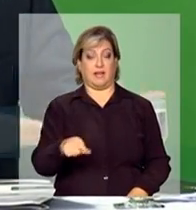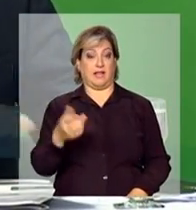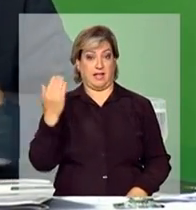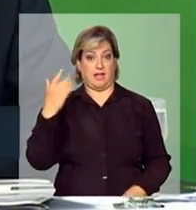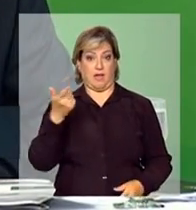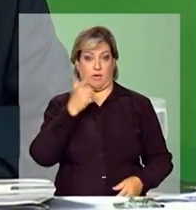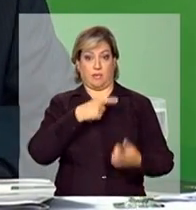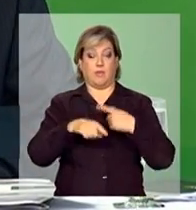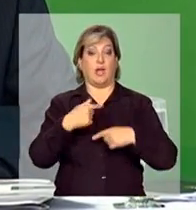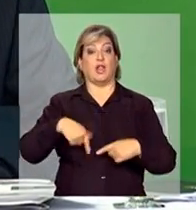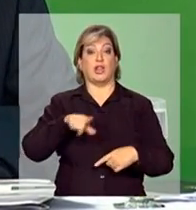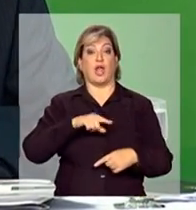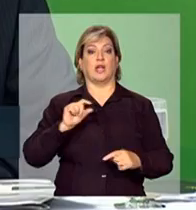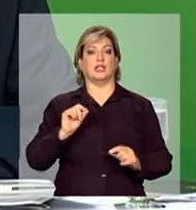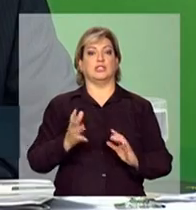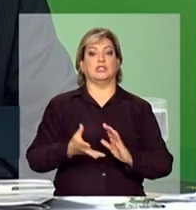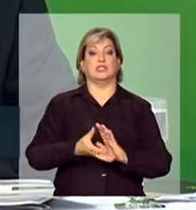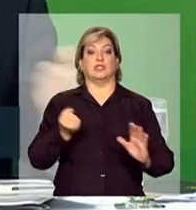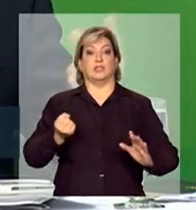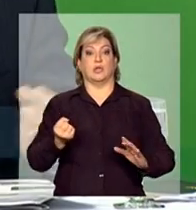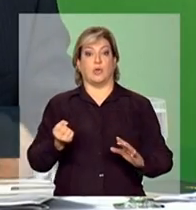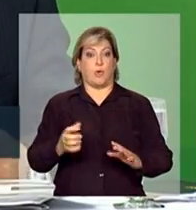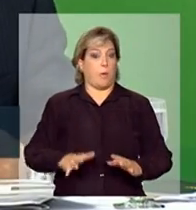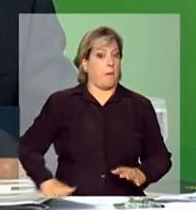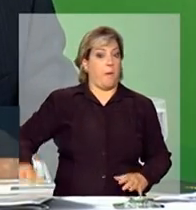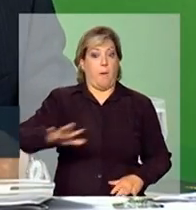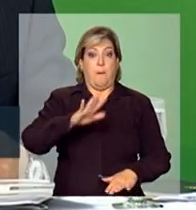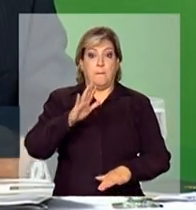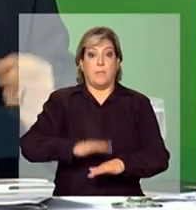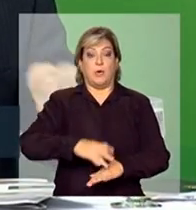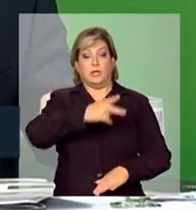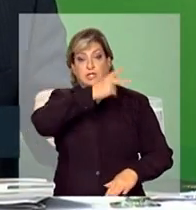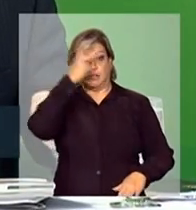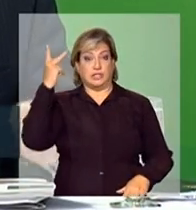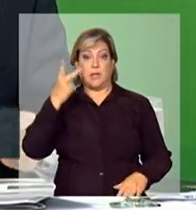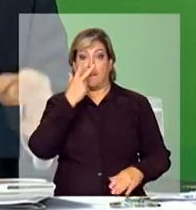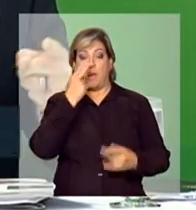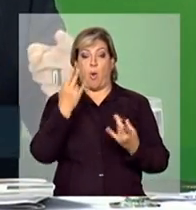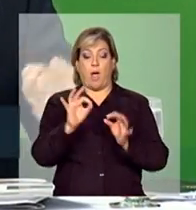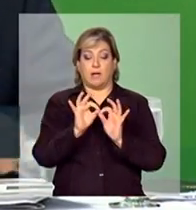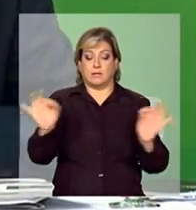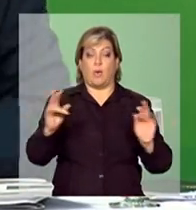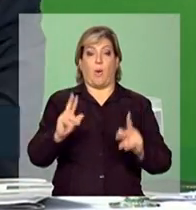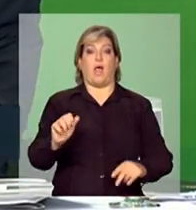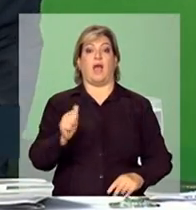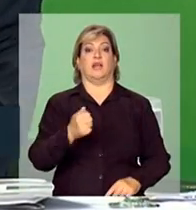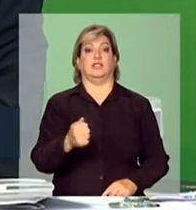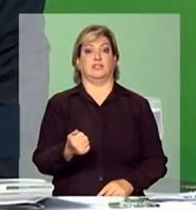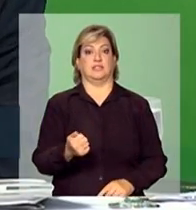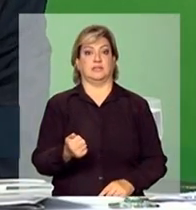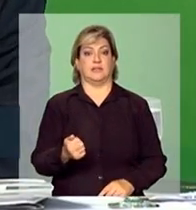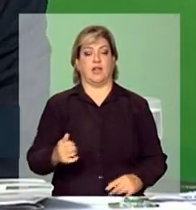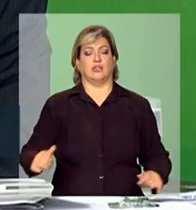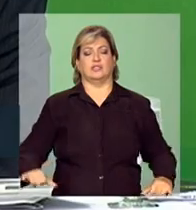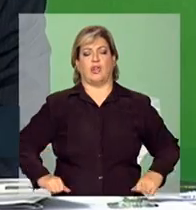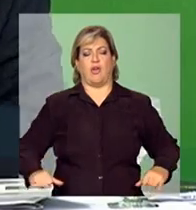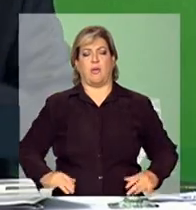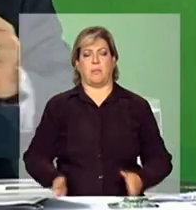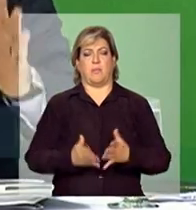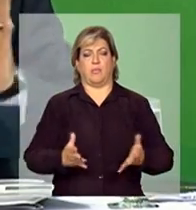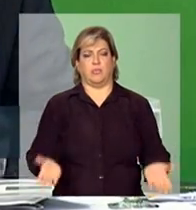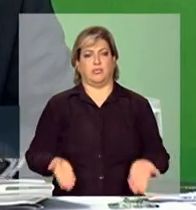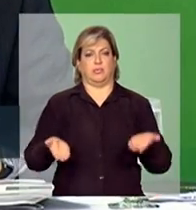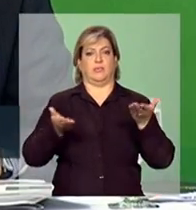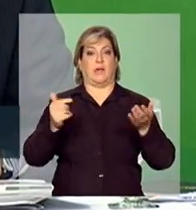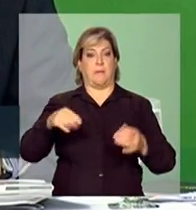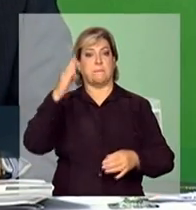tiramos uma Argentina da pobreza nessa década uma Argentina tiramos da pobreza e e da extrema pobreza e mudamos temos